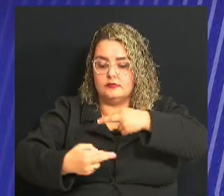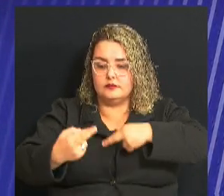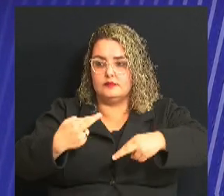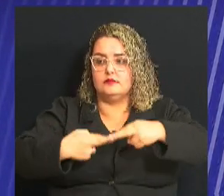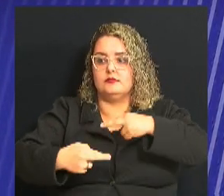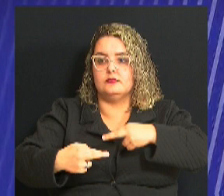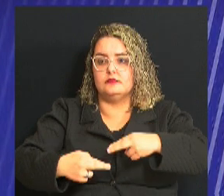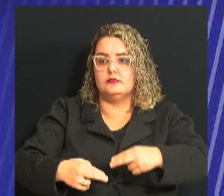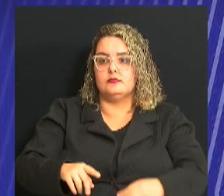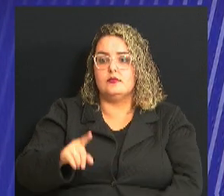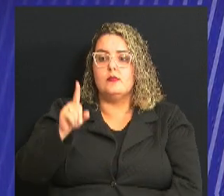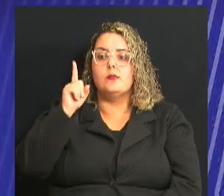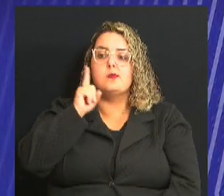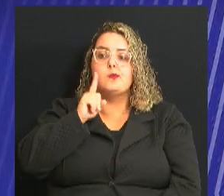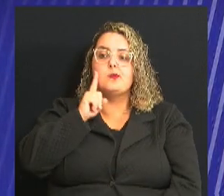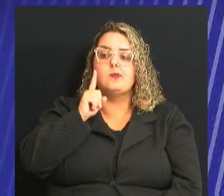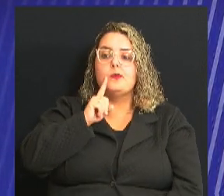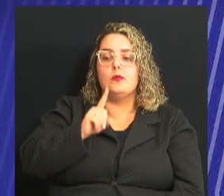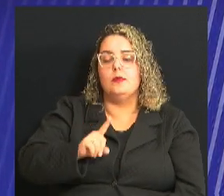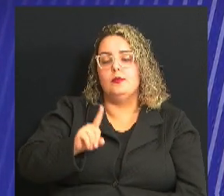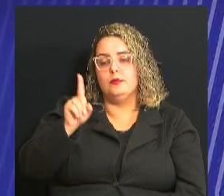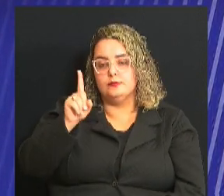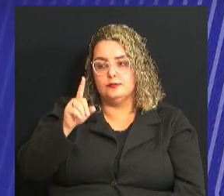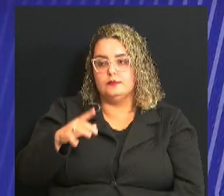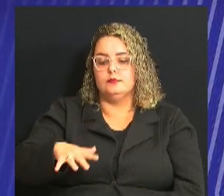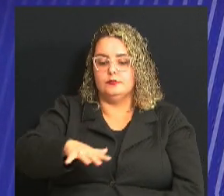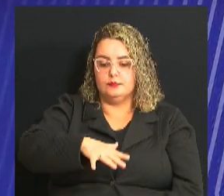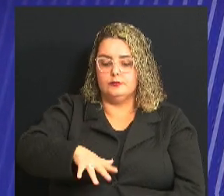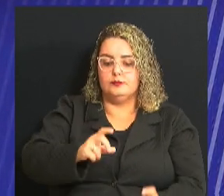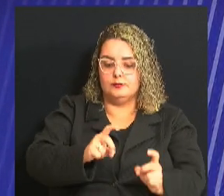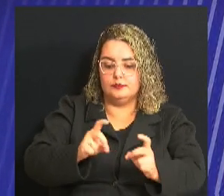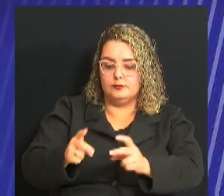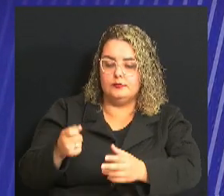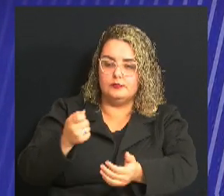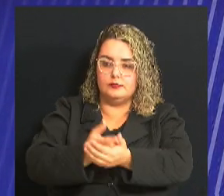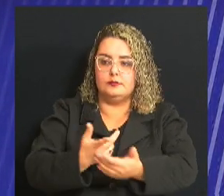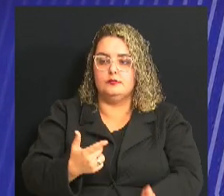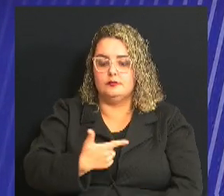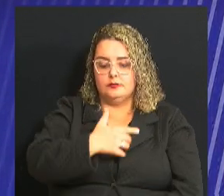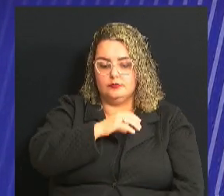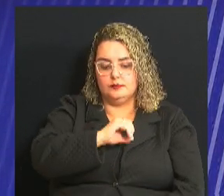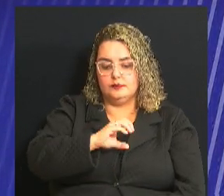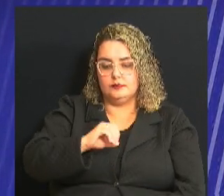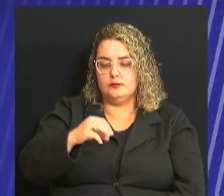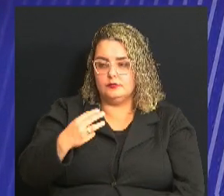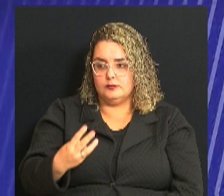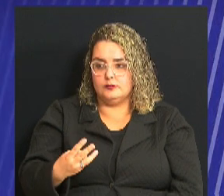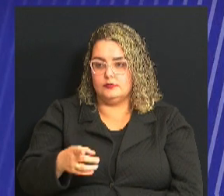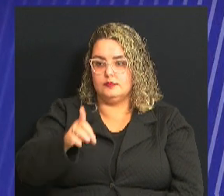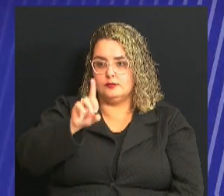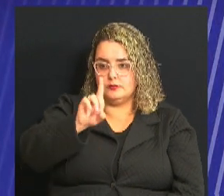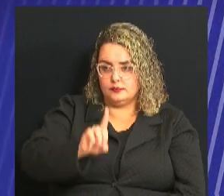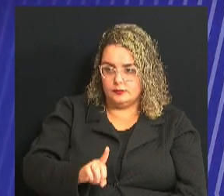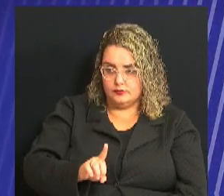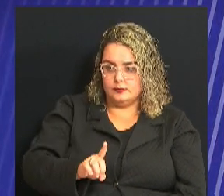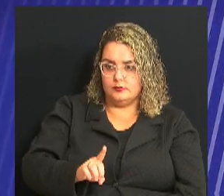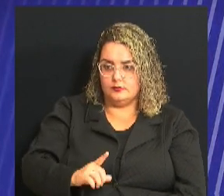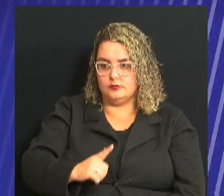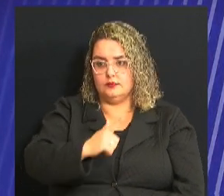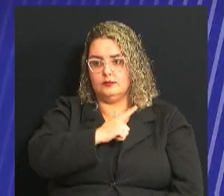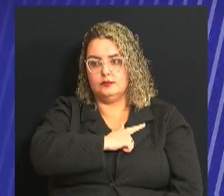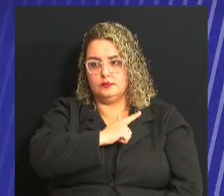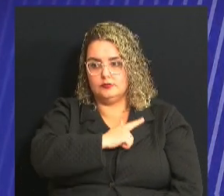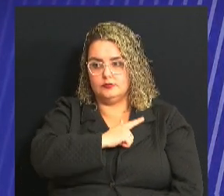Estados Unidos na área comercial. Entre 2003 e 2004, foi diretor de marketing do Guarani Futebol